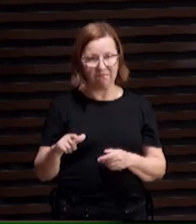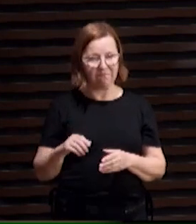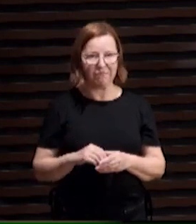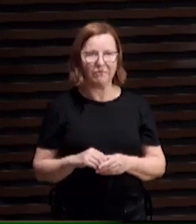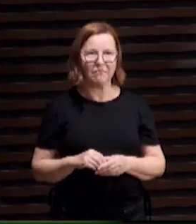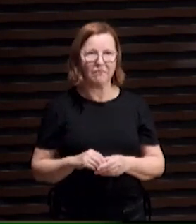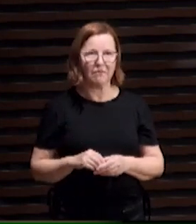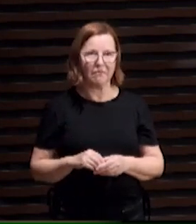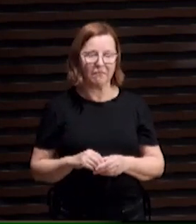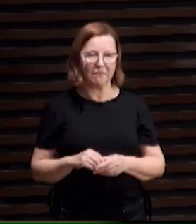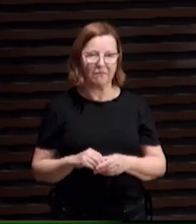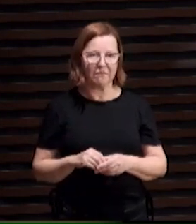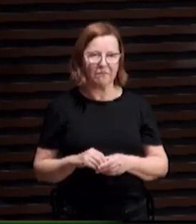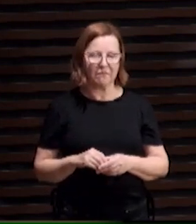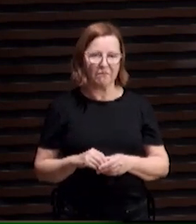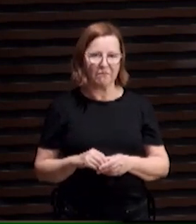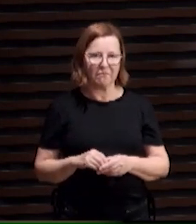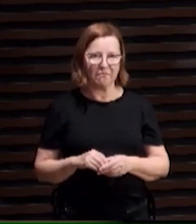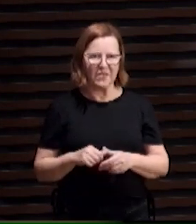Eles foram tomados por um medo,